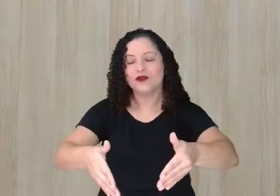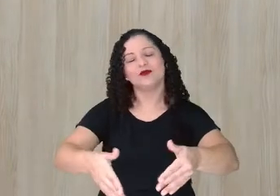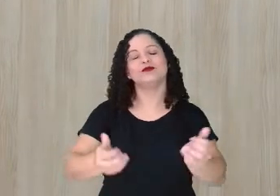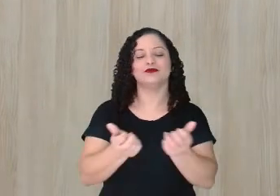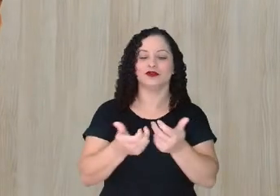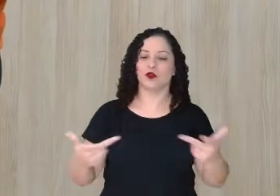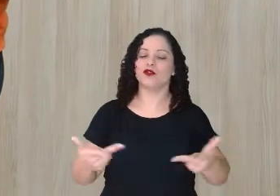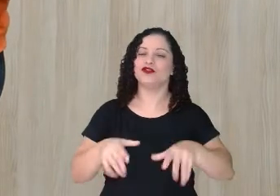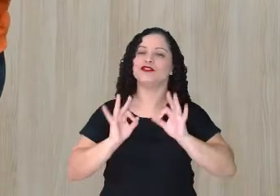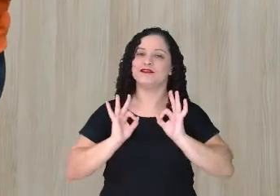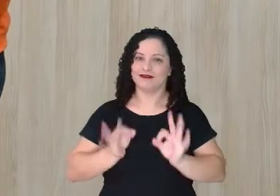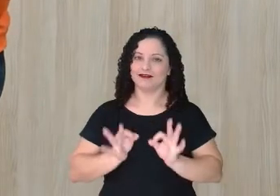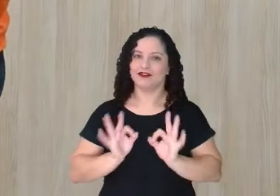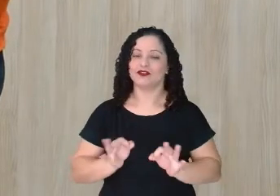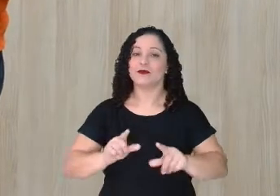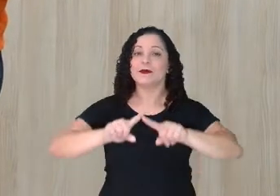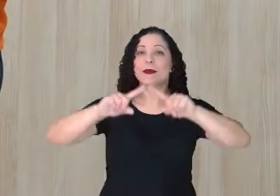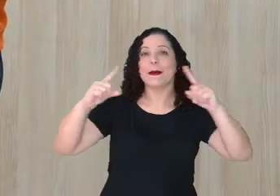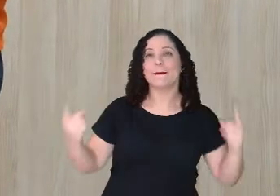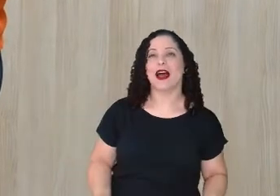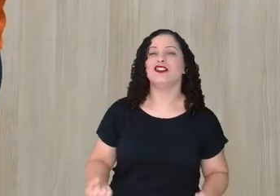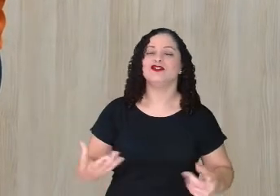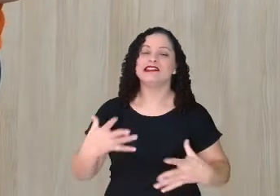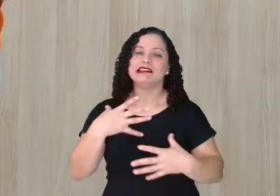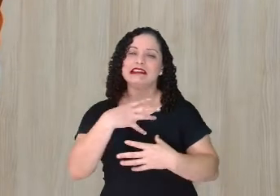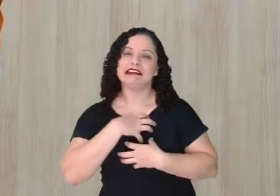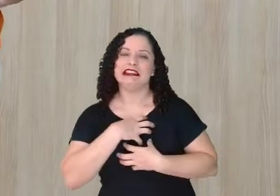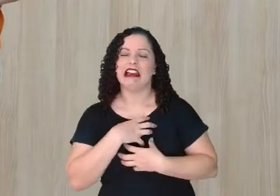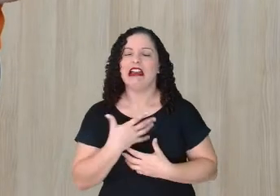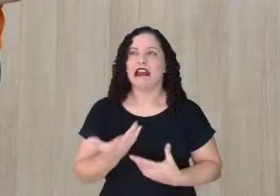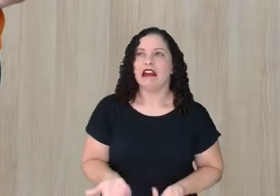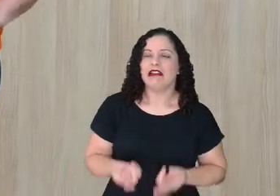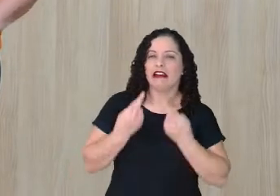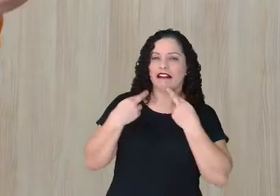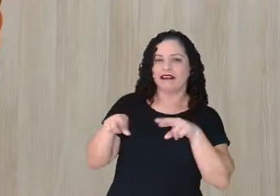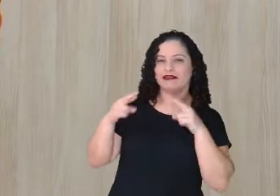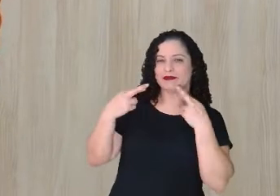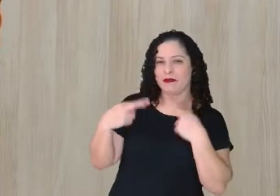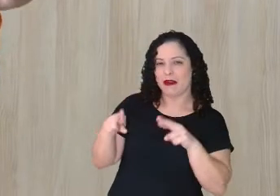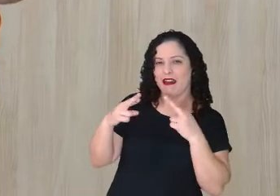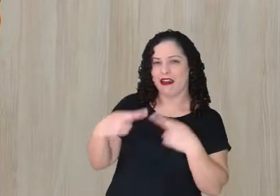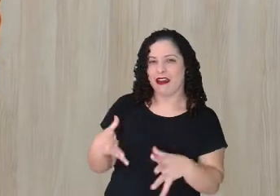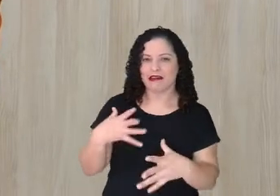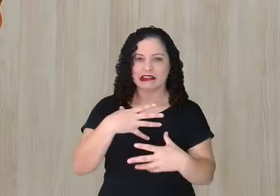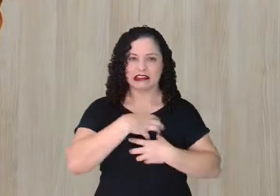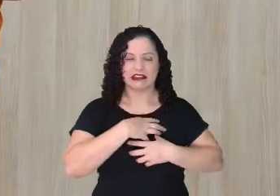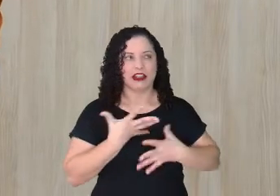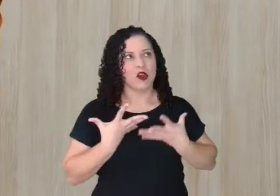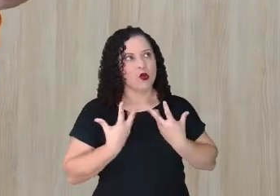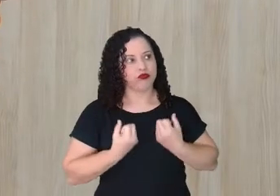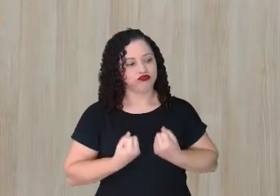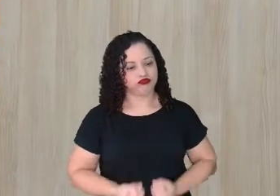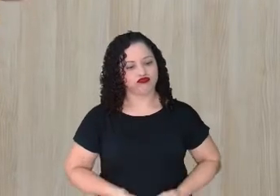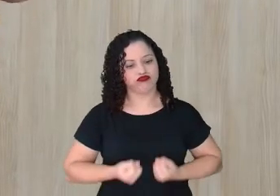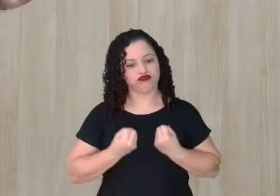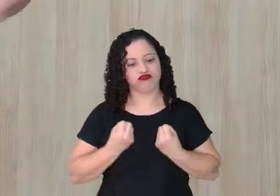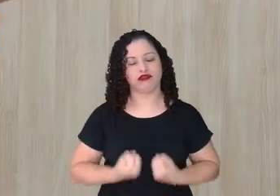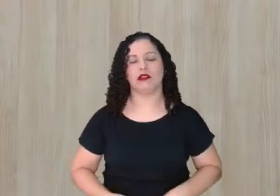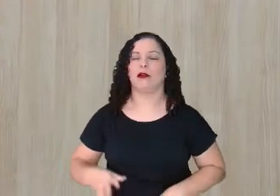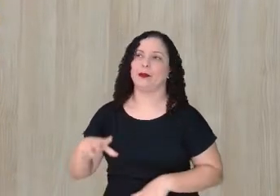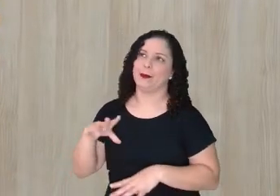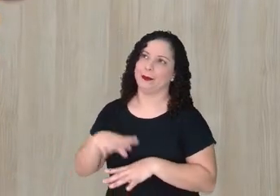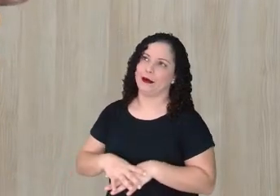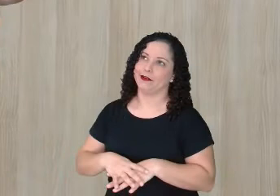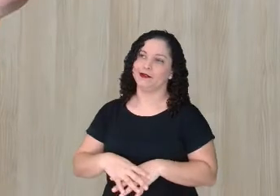dá certo. Mas se começarmos assim, reclamando, e já sentindo o peso e dizendo assim, matemática,